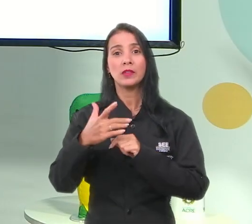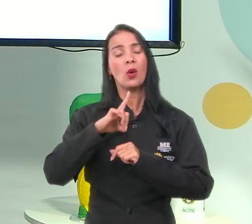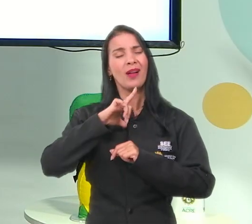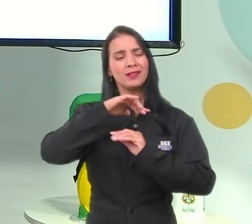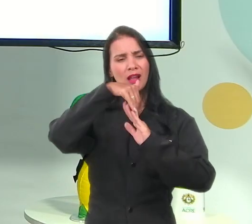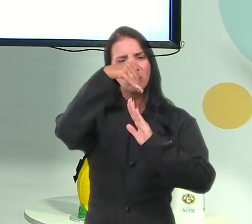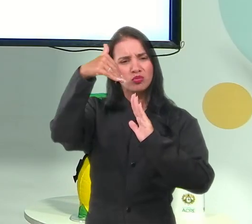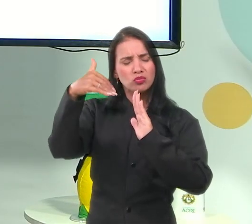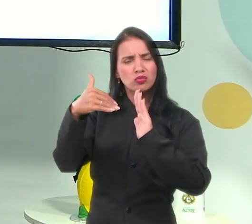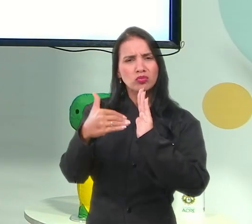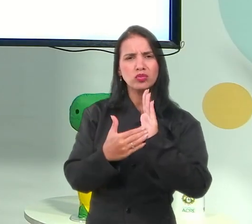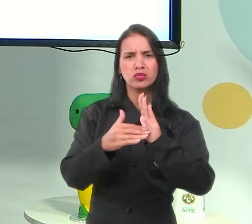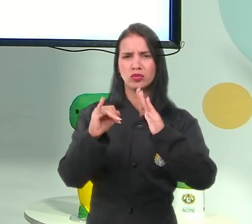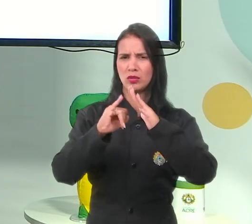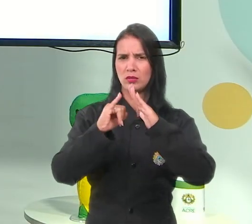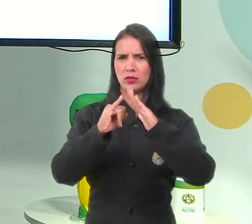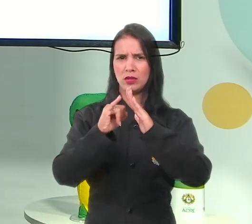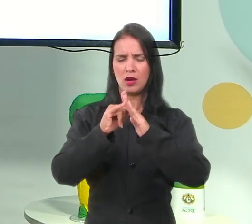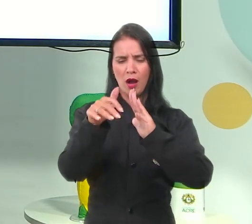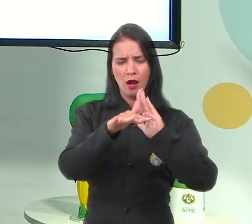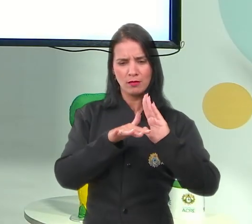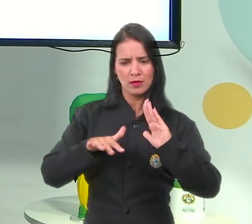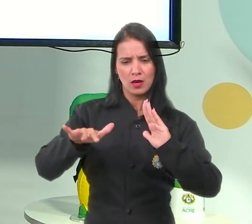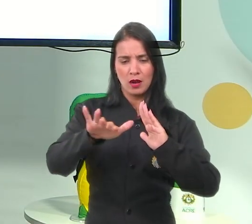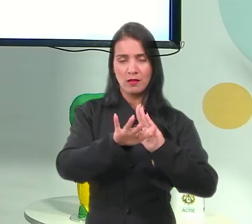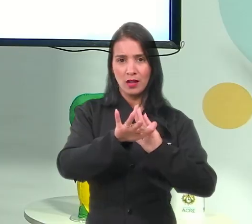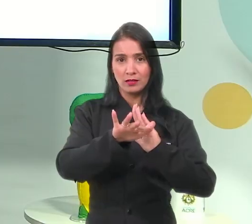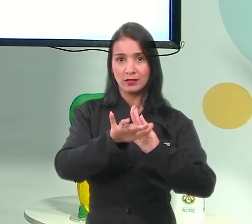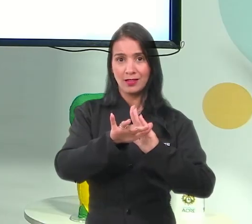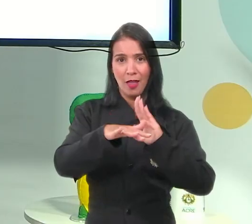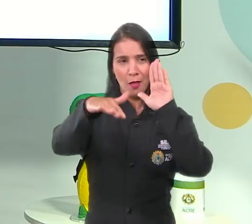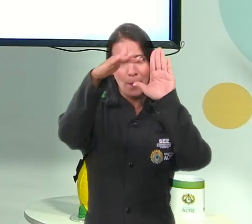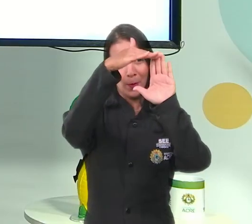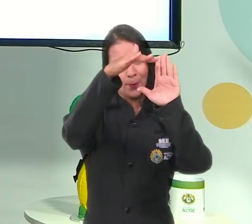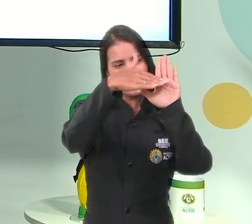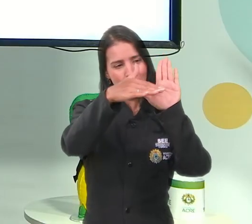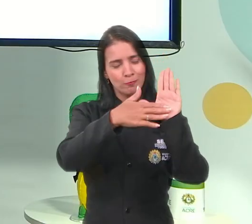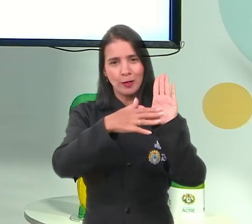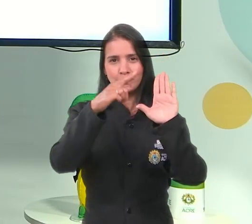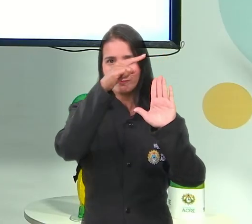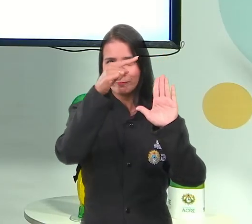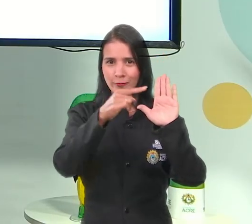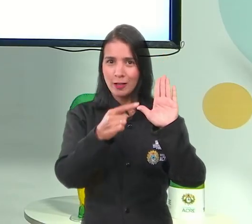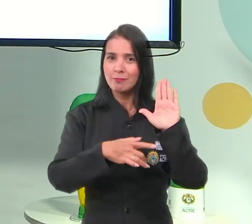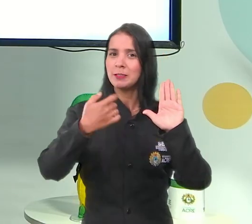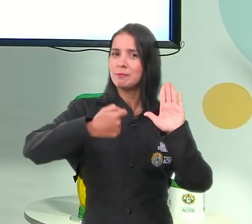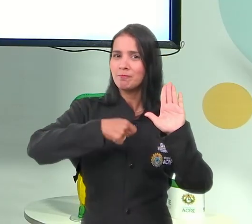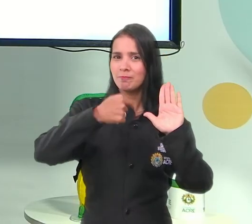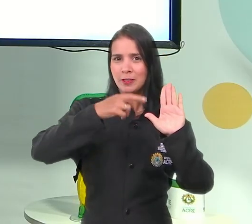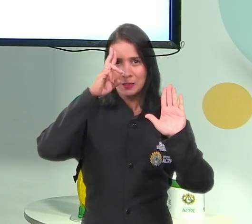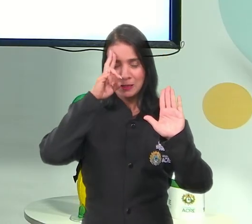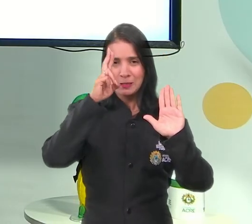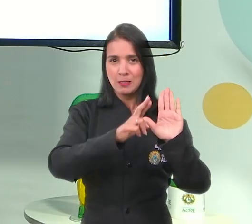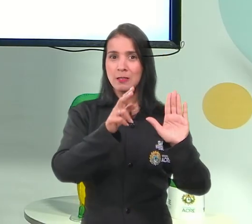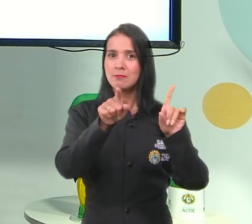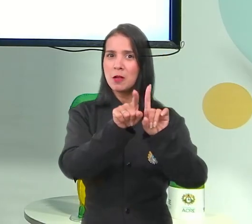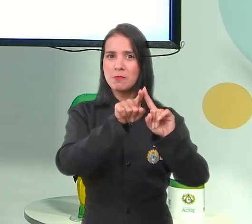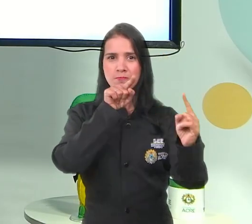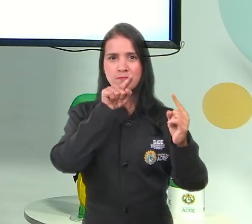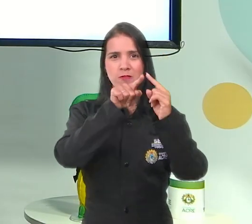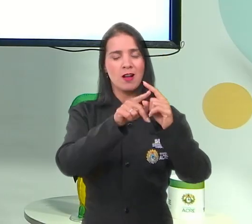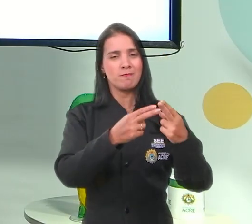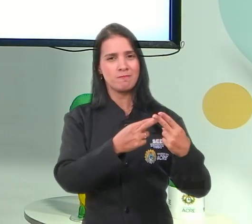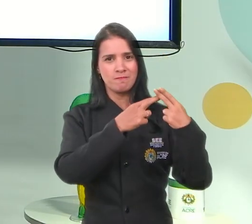aparato institucional, cada um cumprindo com seu papel. E é importante nós também levarmos em